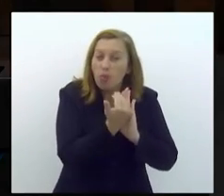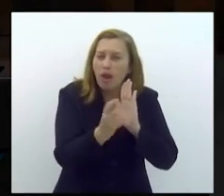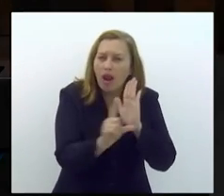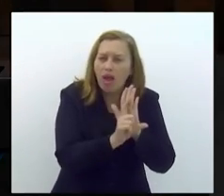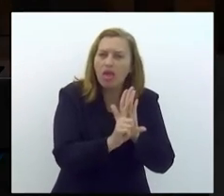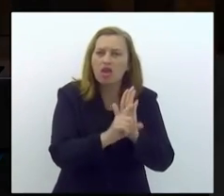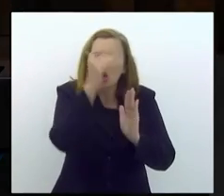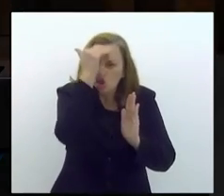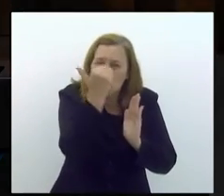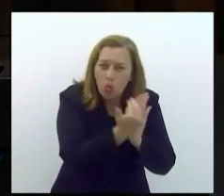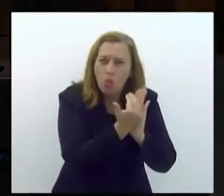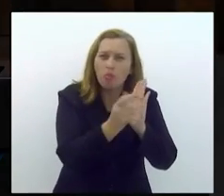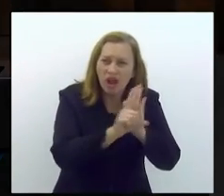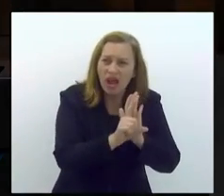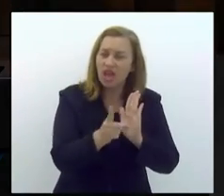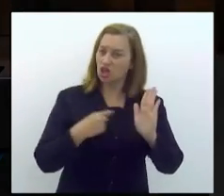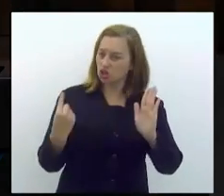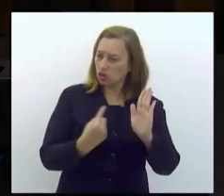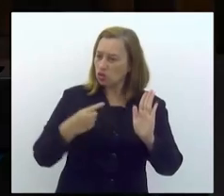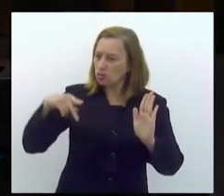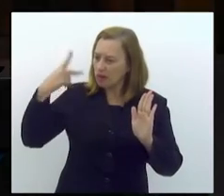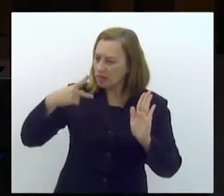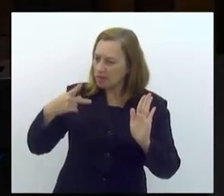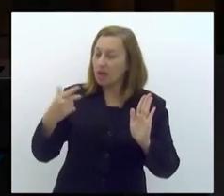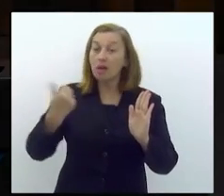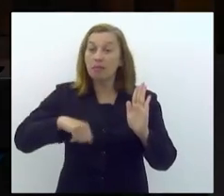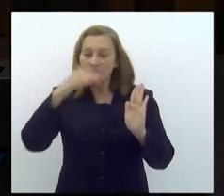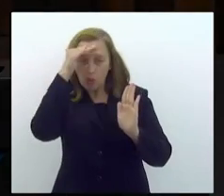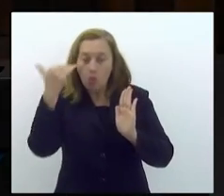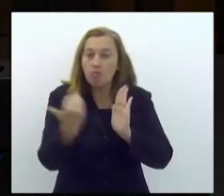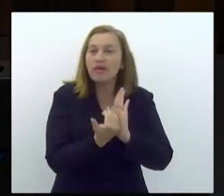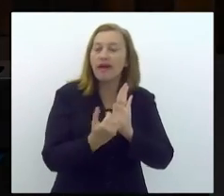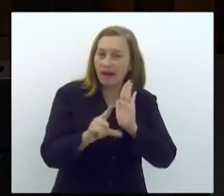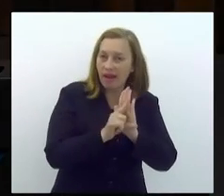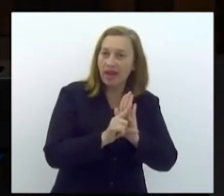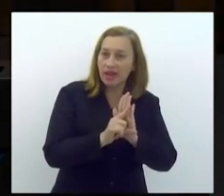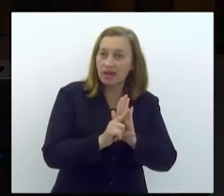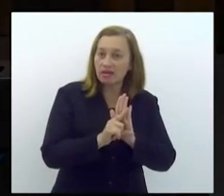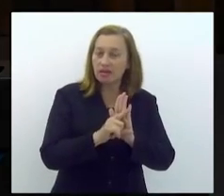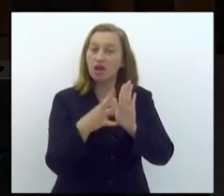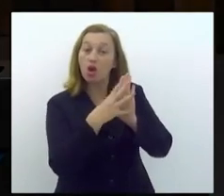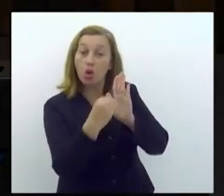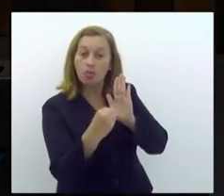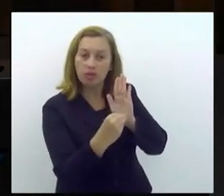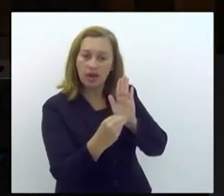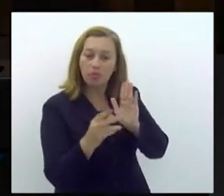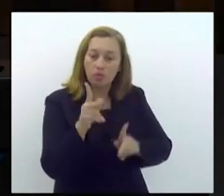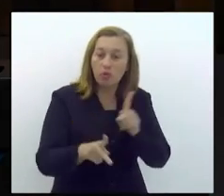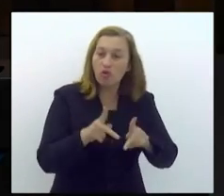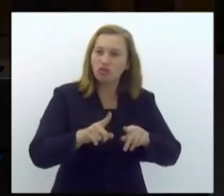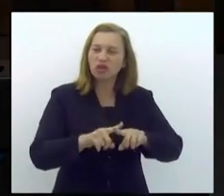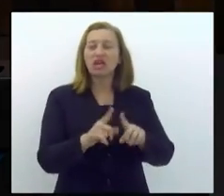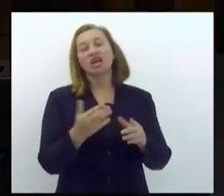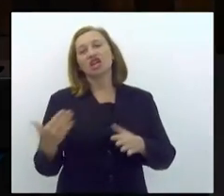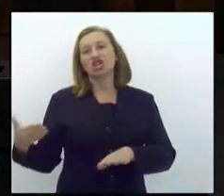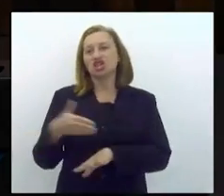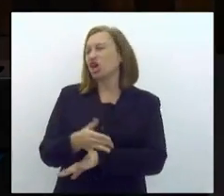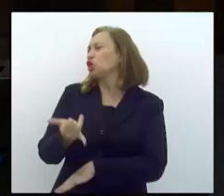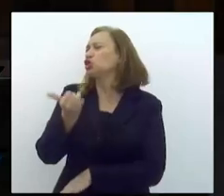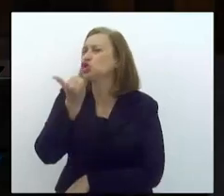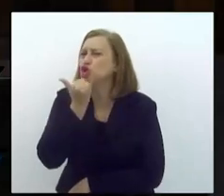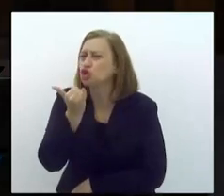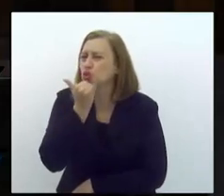lei que se cumpra ele a gente como parlamentar deve fazer cumprir a lei dá exemplo e chega esse desculpa falar